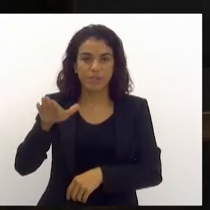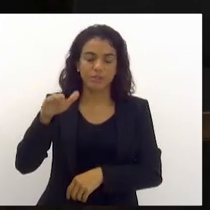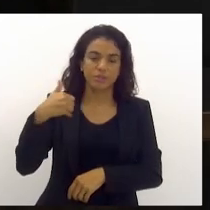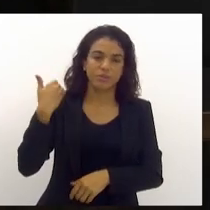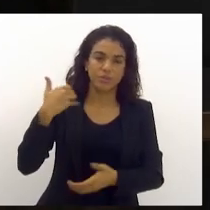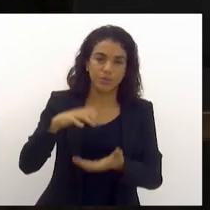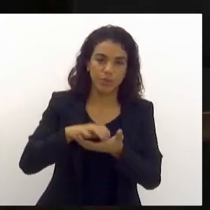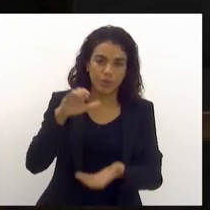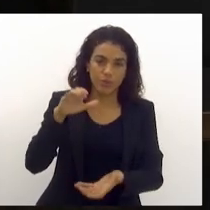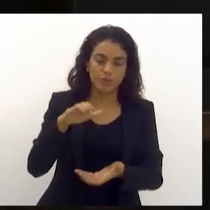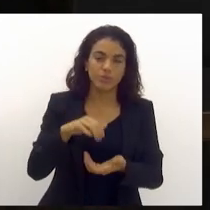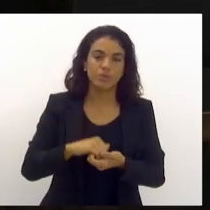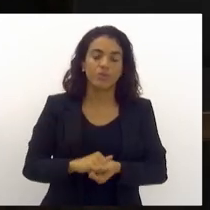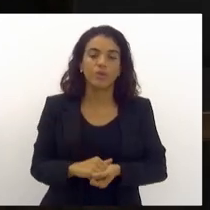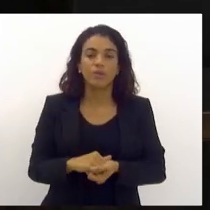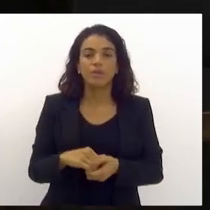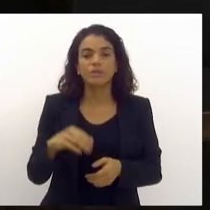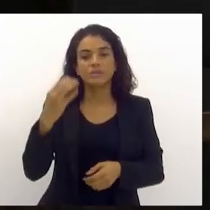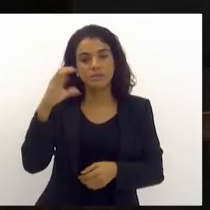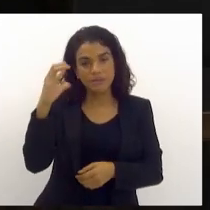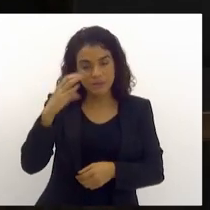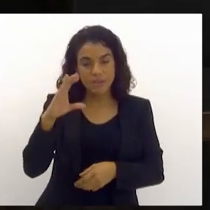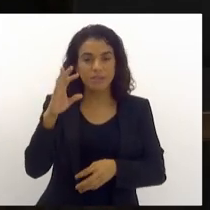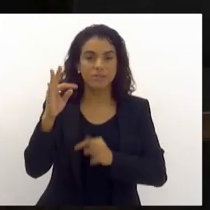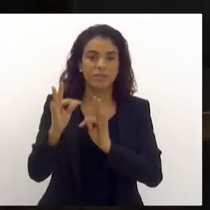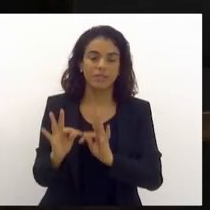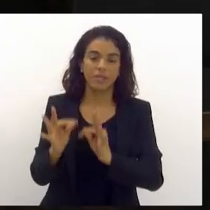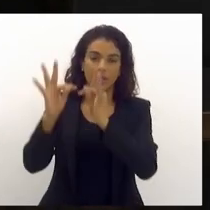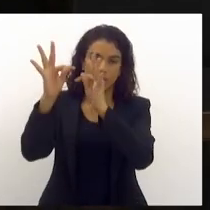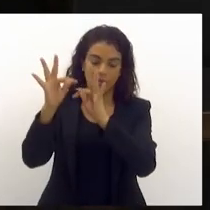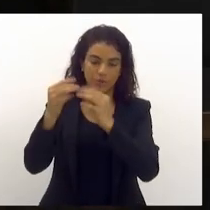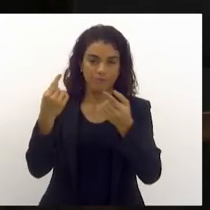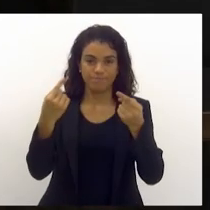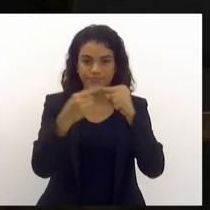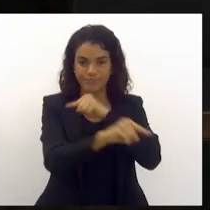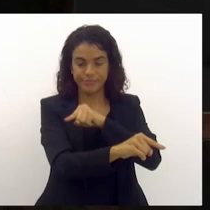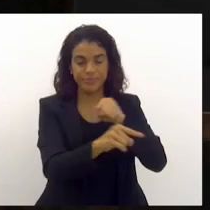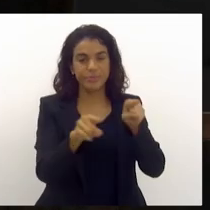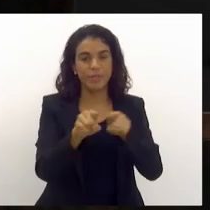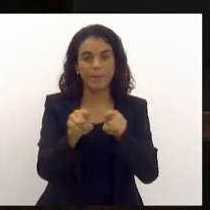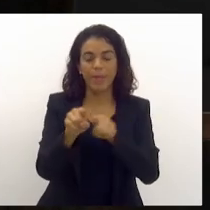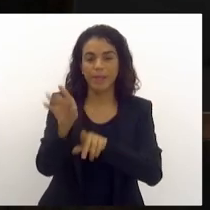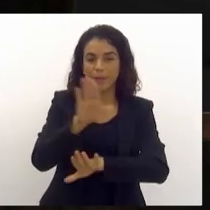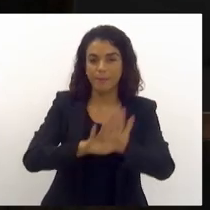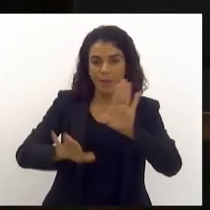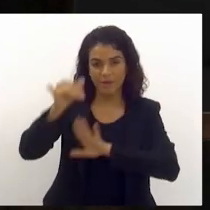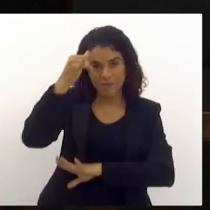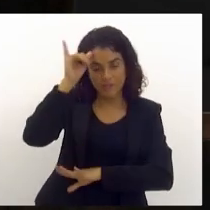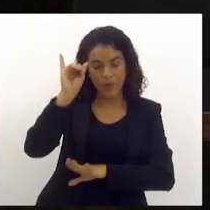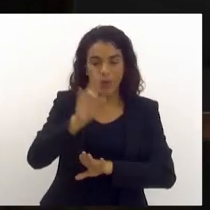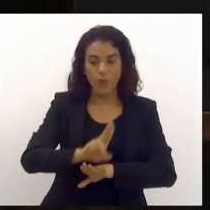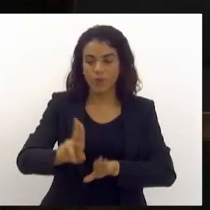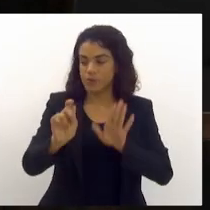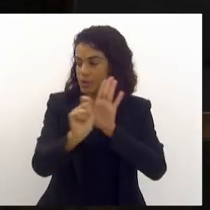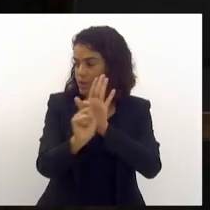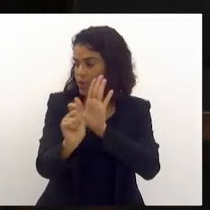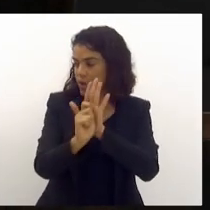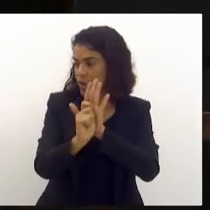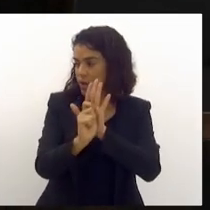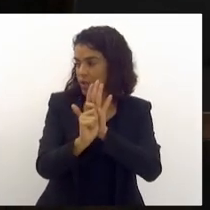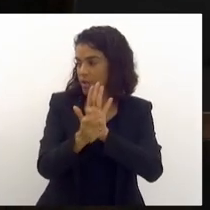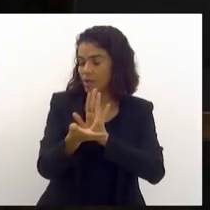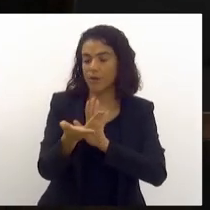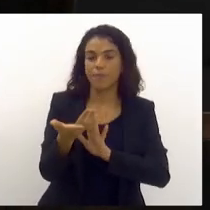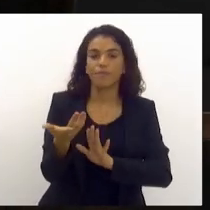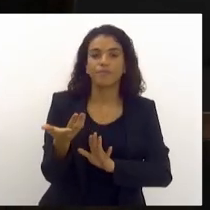Idoso, favorável, de Ciência e Tecnologia, contrário, de Prevenção ao Uso de Drogas e Dependentes Químicos em